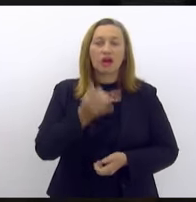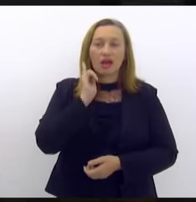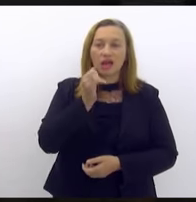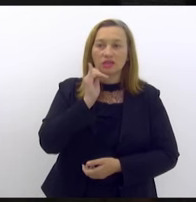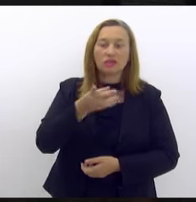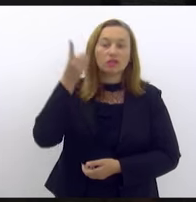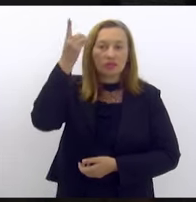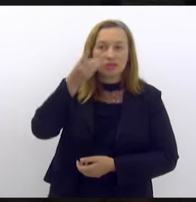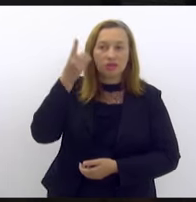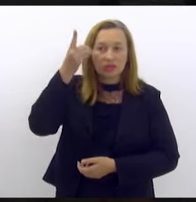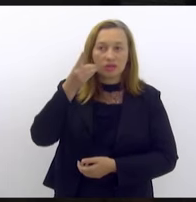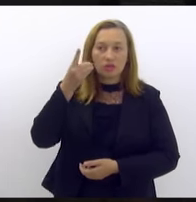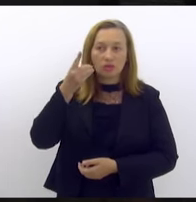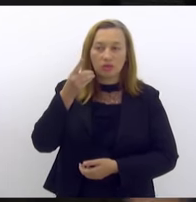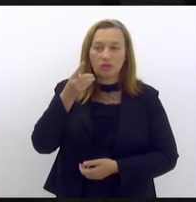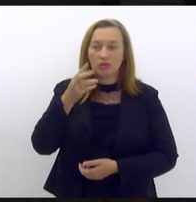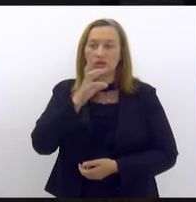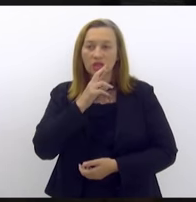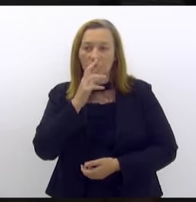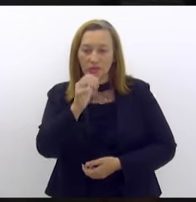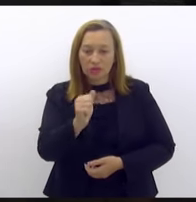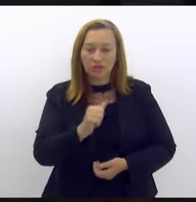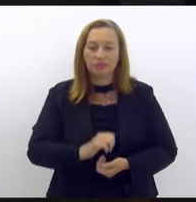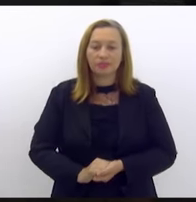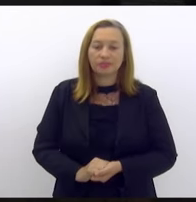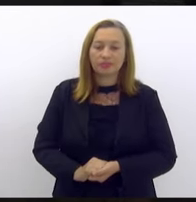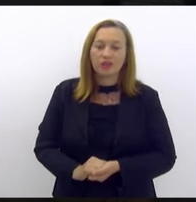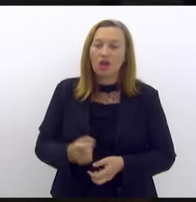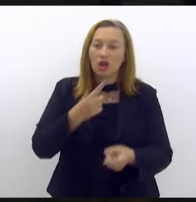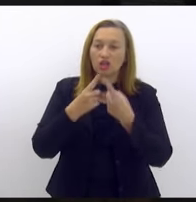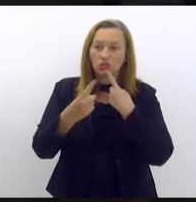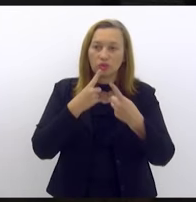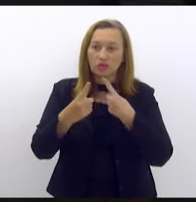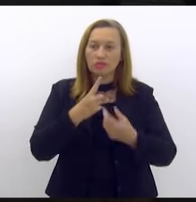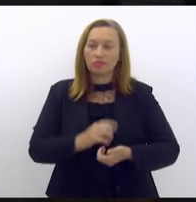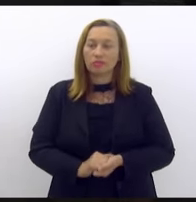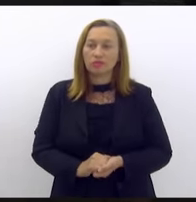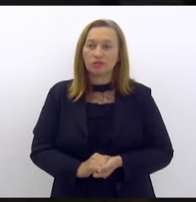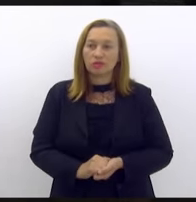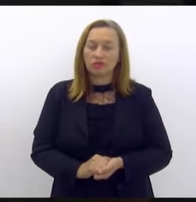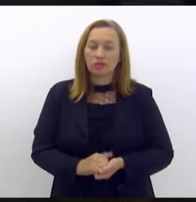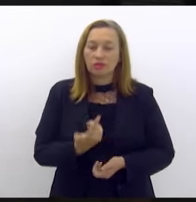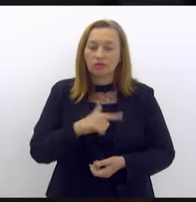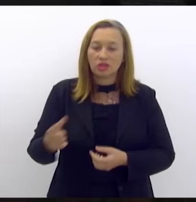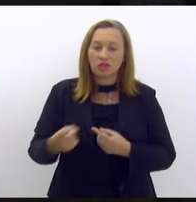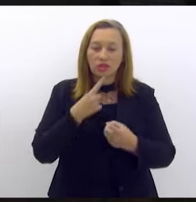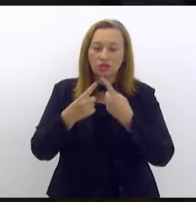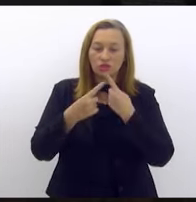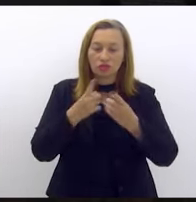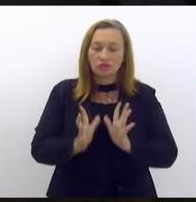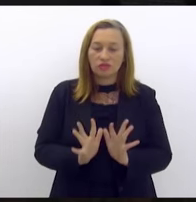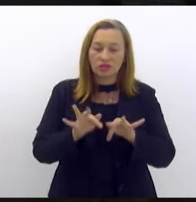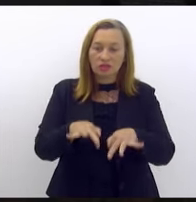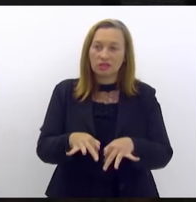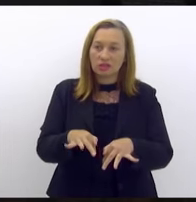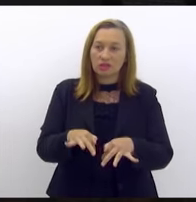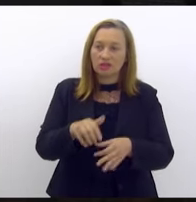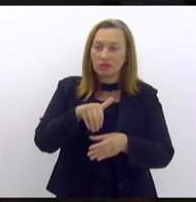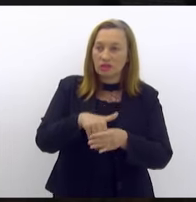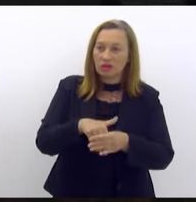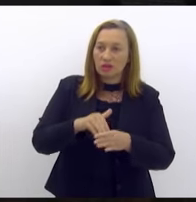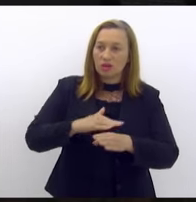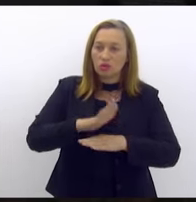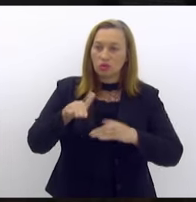relator, deputado Rodrigo Amorim. Em discussão, não havendo quem queira discutir, encerrada a discussão.